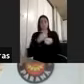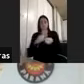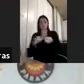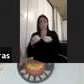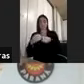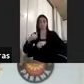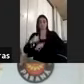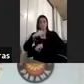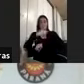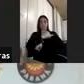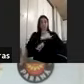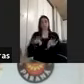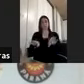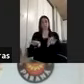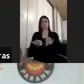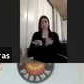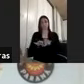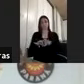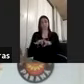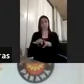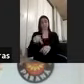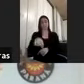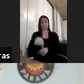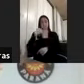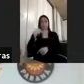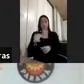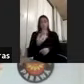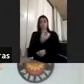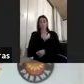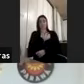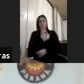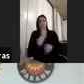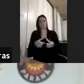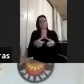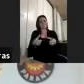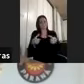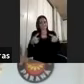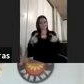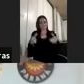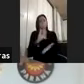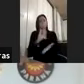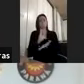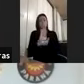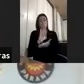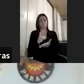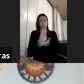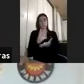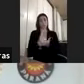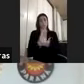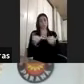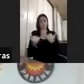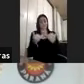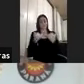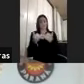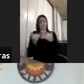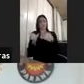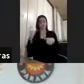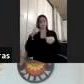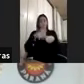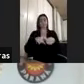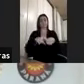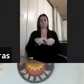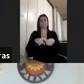Pinhais. Destacando aqui que os números só crescem, que Curitiba parece que fixou uma média de 11 mortes